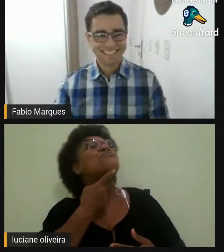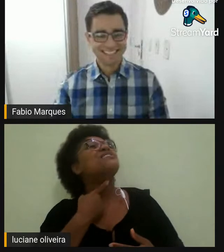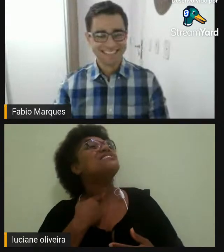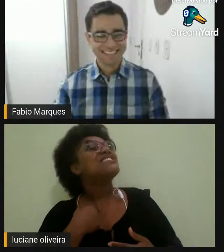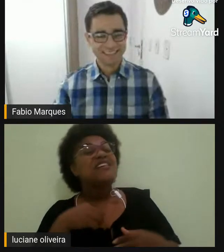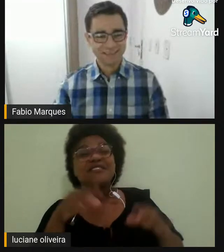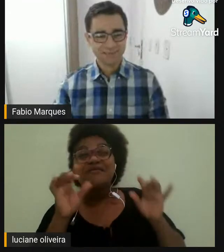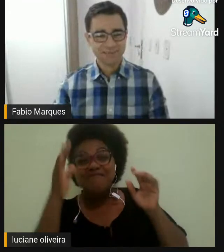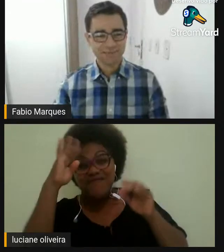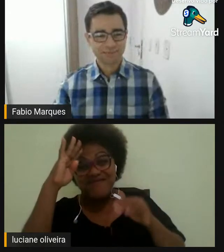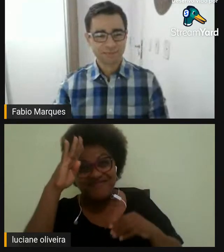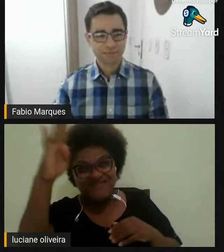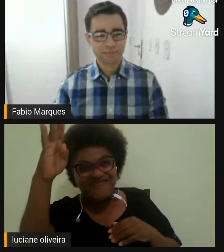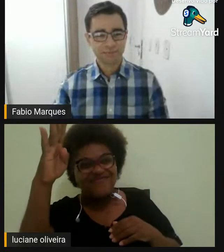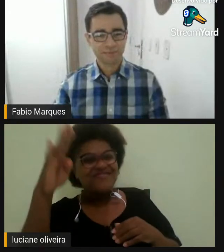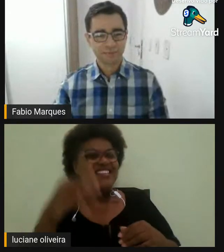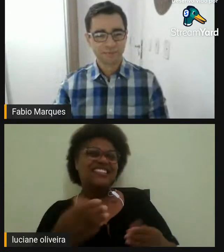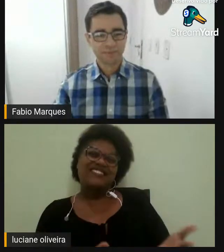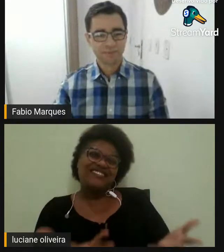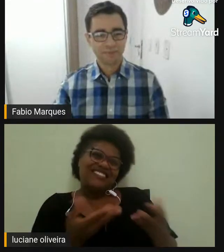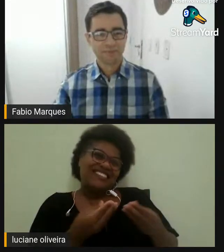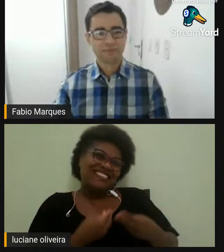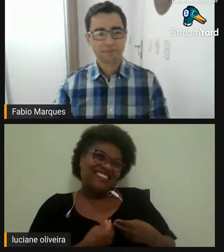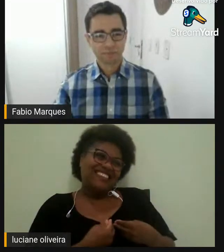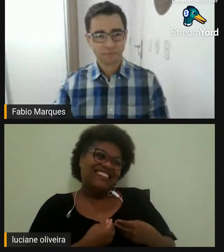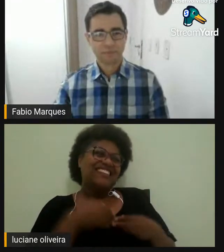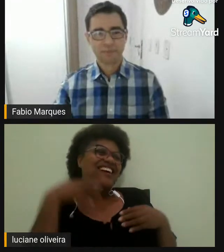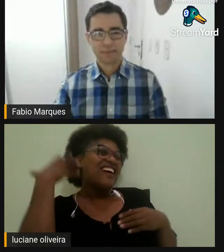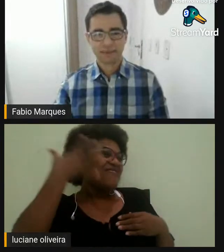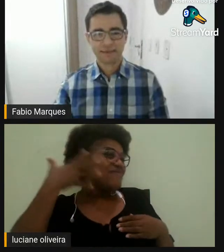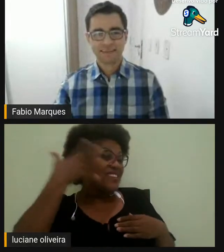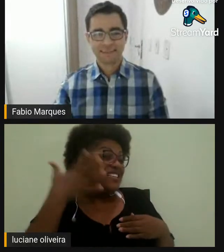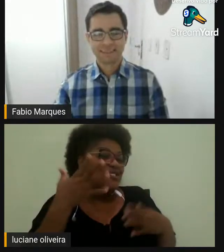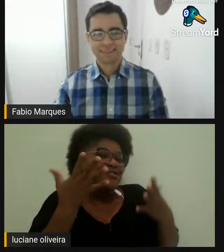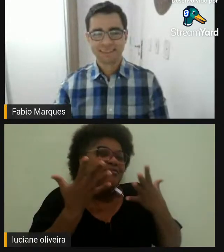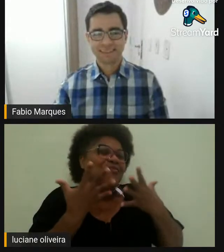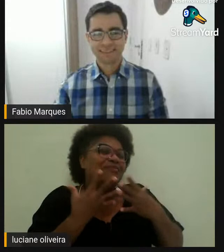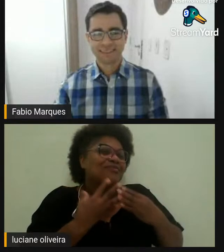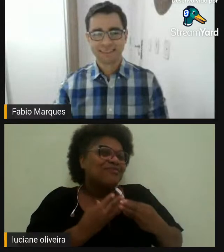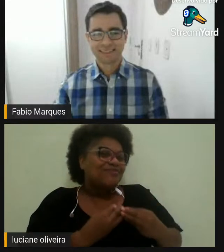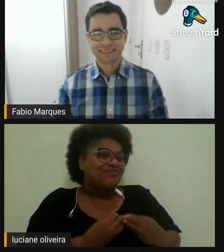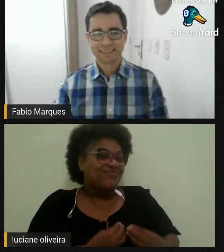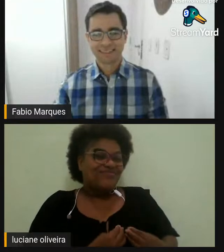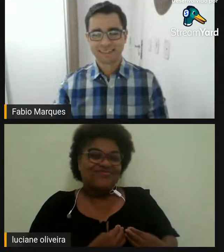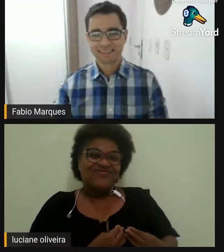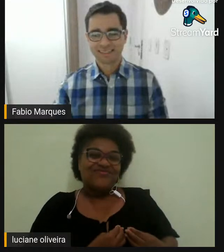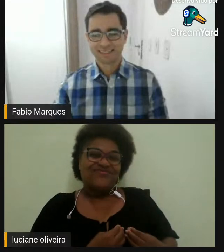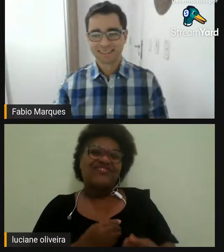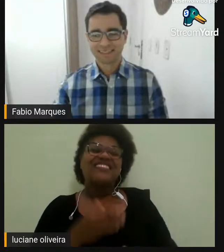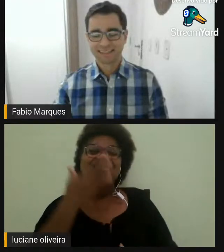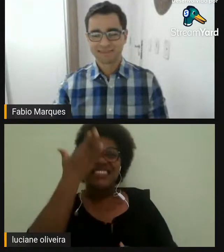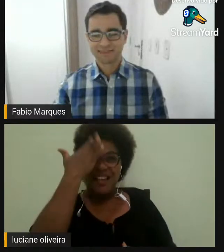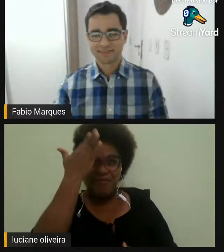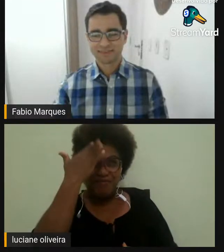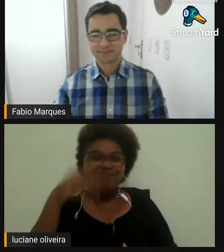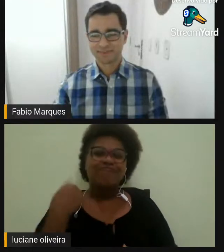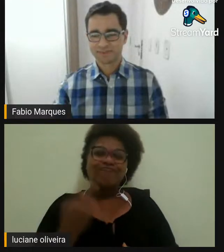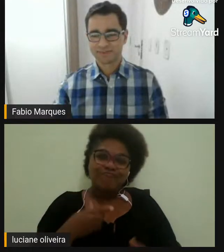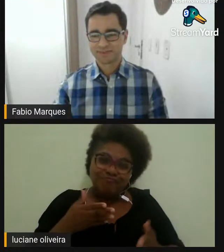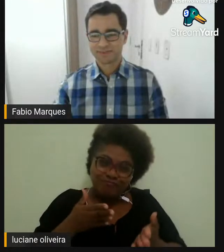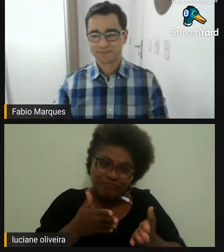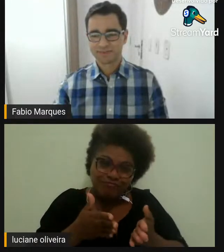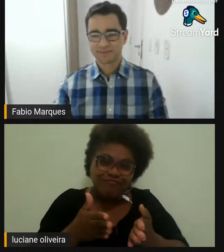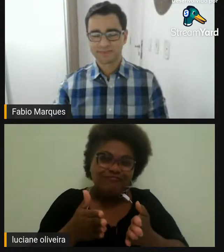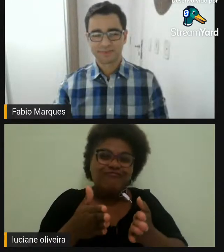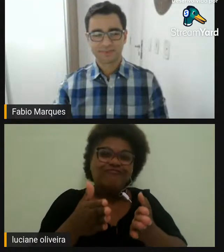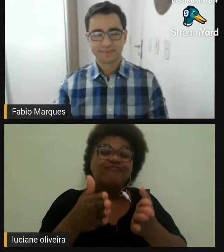esse presente que vocês me deram que foi essa palestra né É tudo e se deu um bálsamo no meu coração também que a gente tá indo pelo caminho certo já